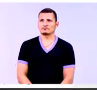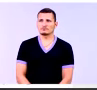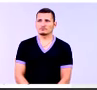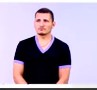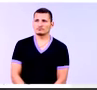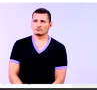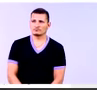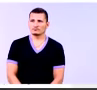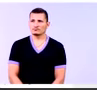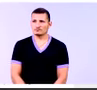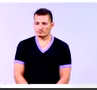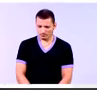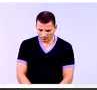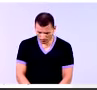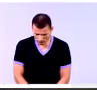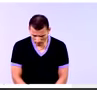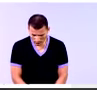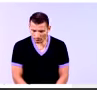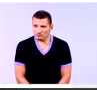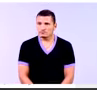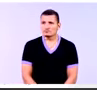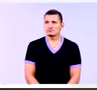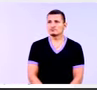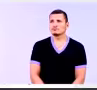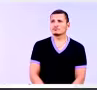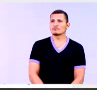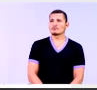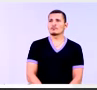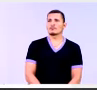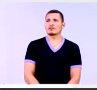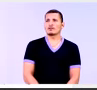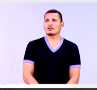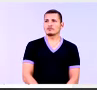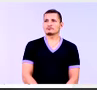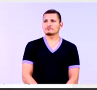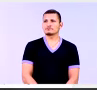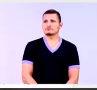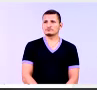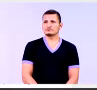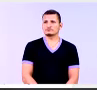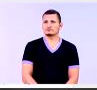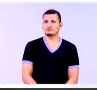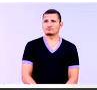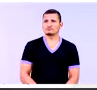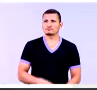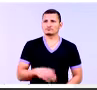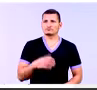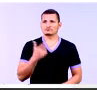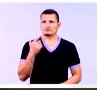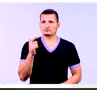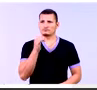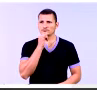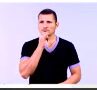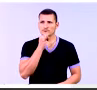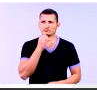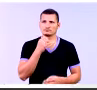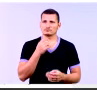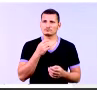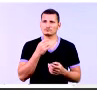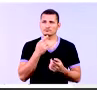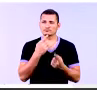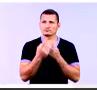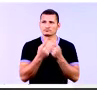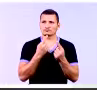elementos. Simplesmente assim nós fazemos um tooltip funcionar. Um outro exemplo que é o diálogo, que foi utilizado também lá no